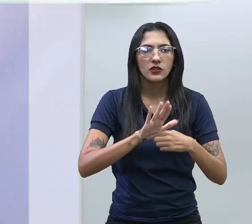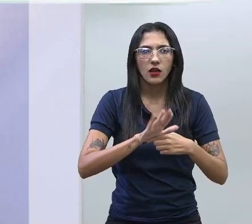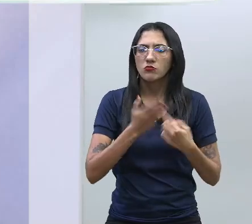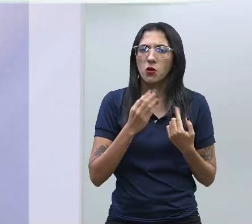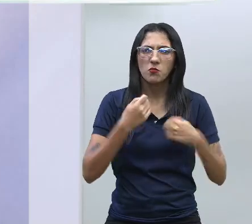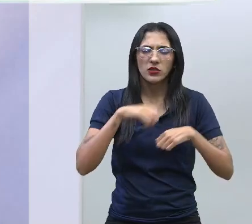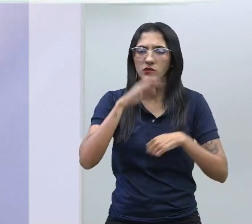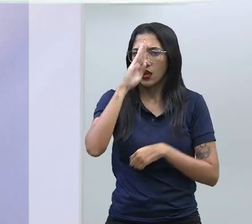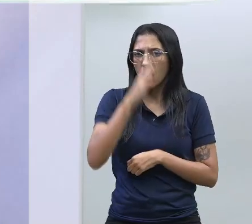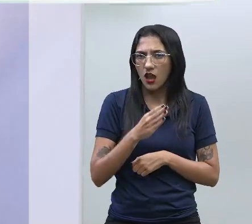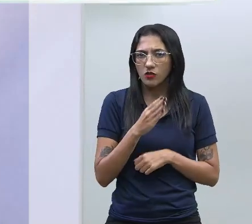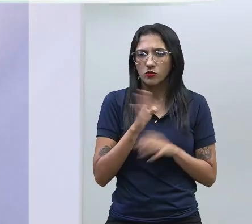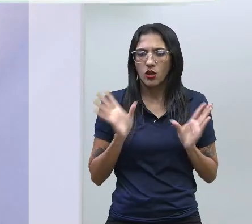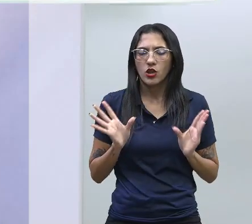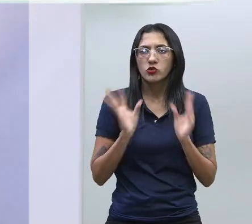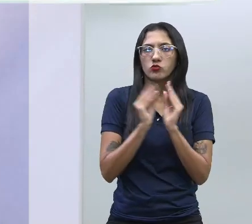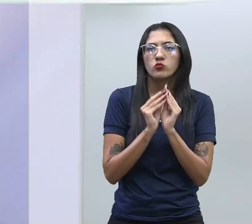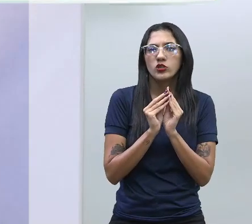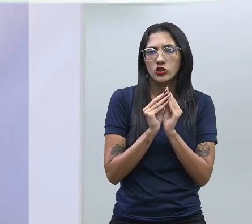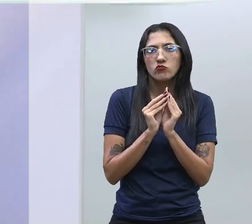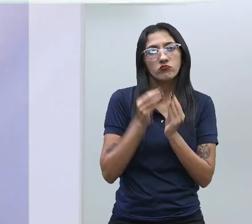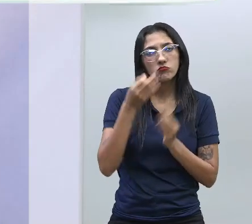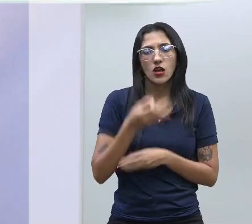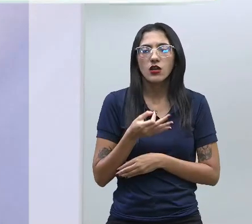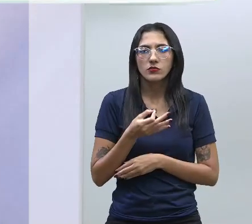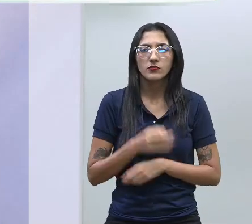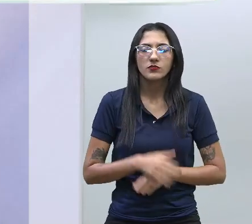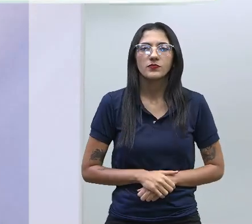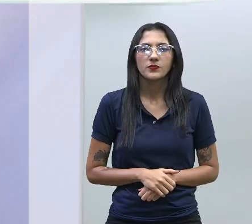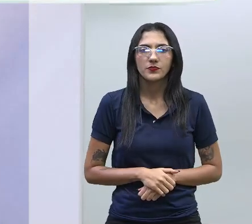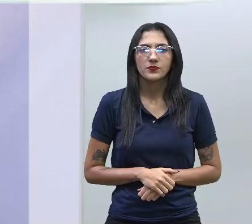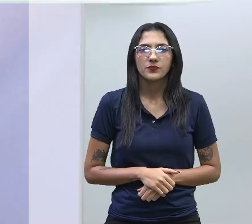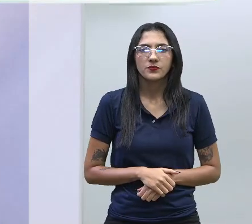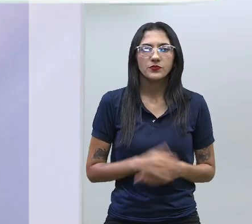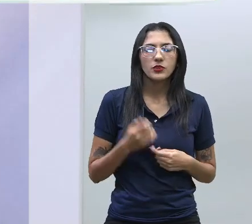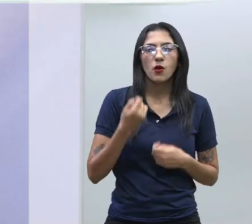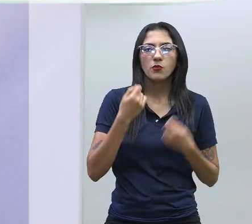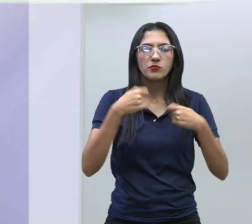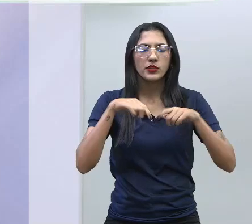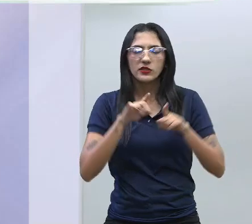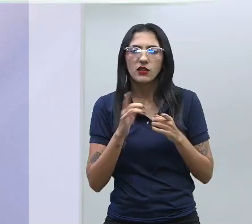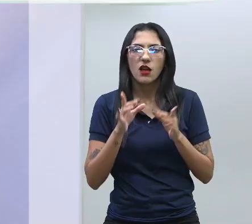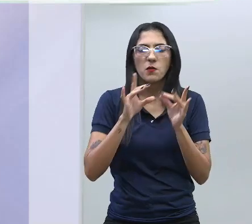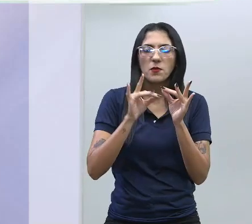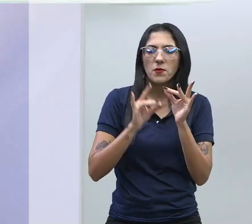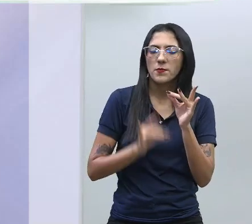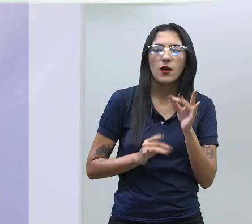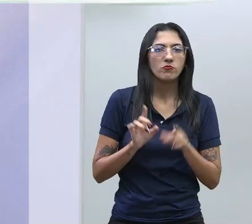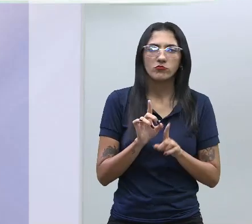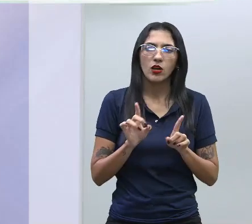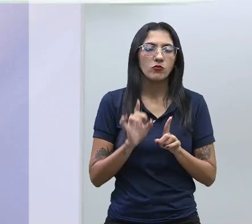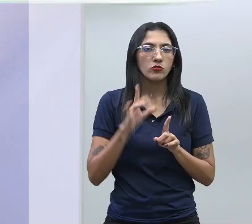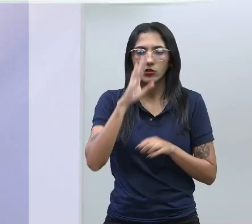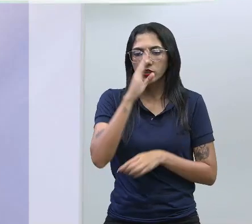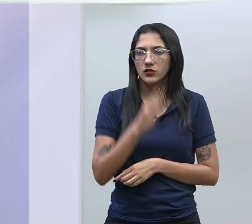bem condensado, bem objetivo, então não fica dando voltas, vai direto ao